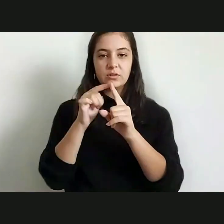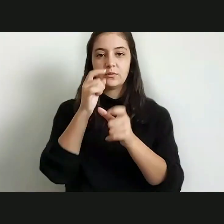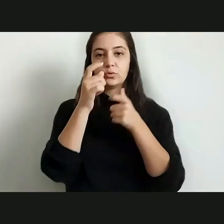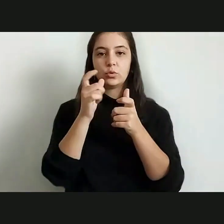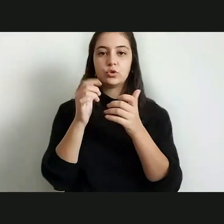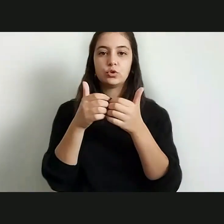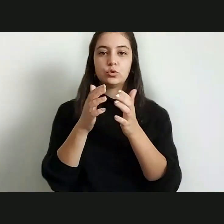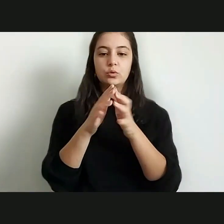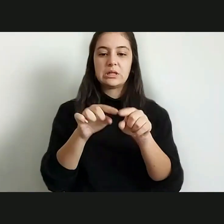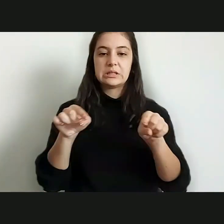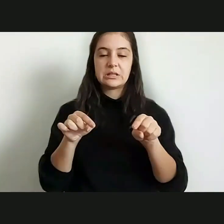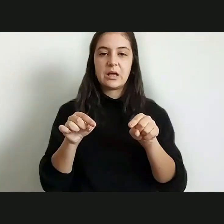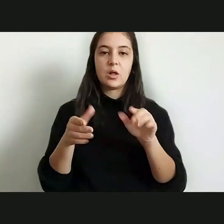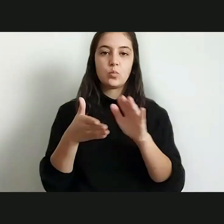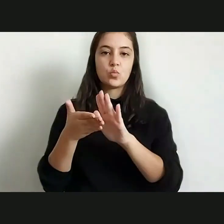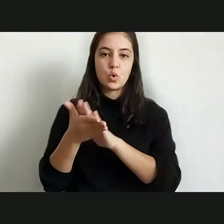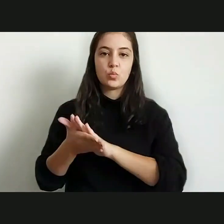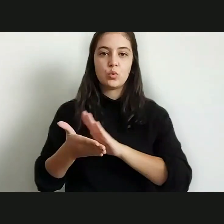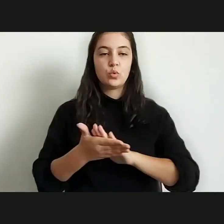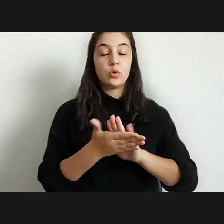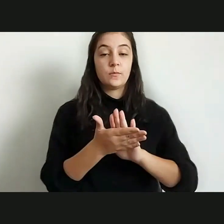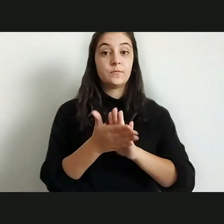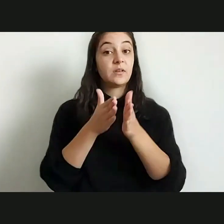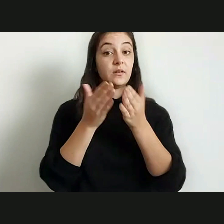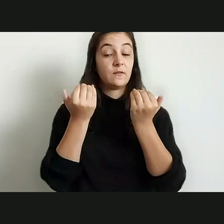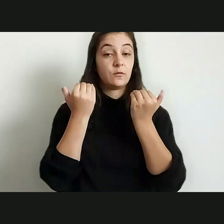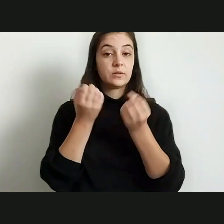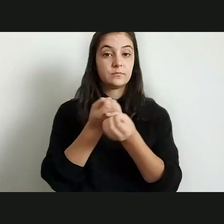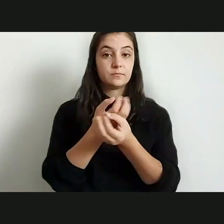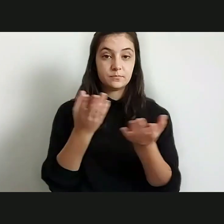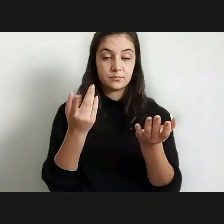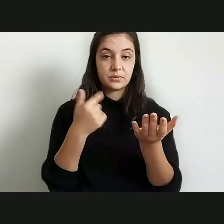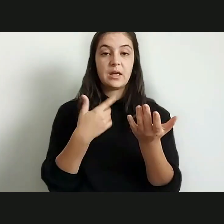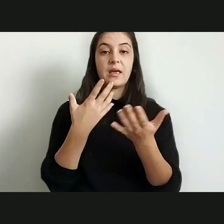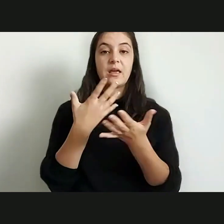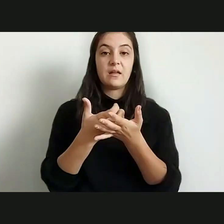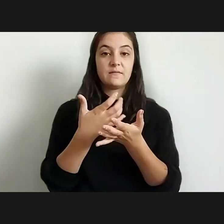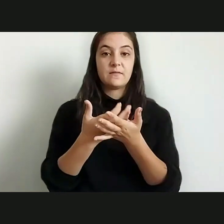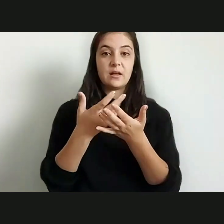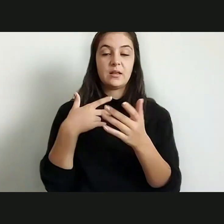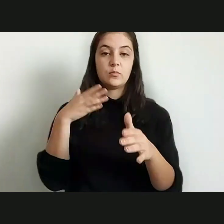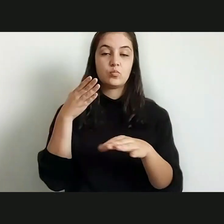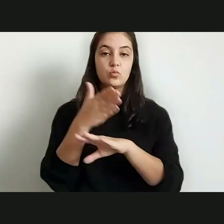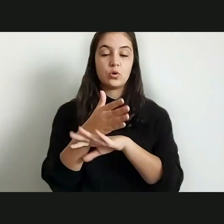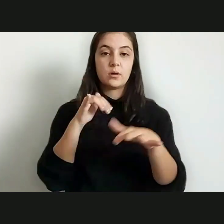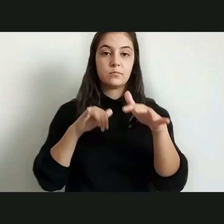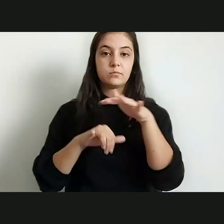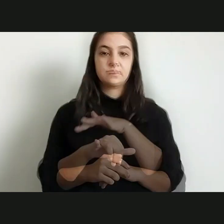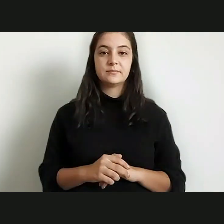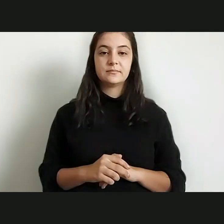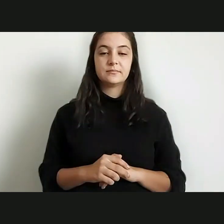sala. Aproveitamos para informar que a sessão é gravada e transmitida ao vivo através do canal de YouTube de UINA